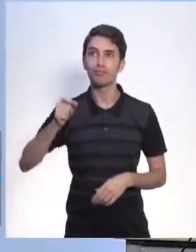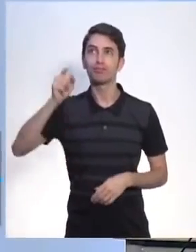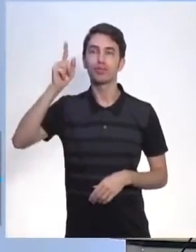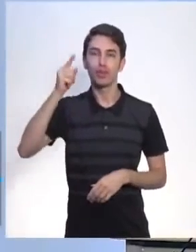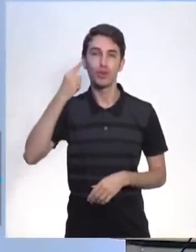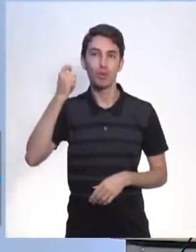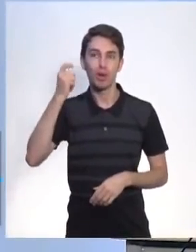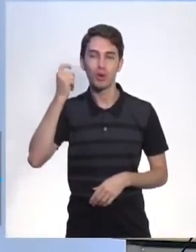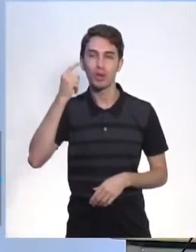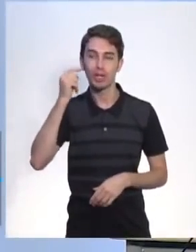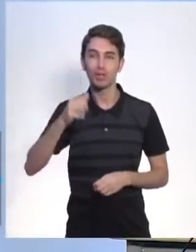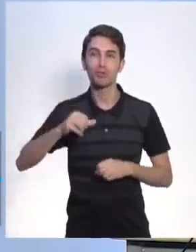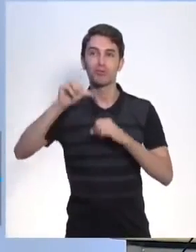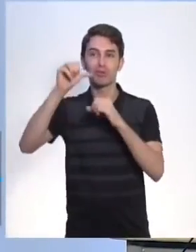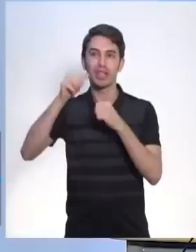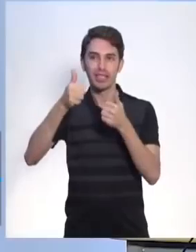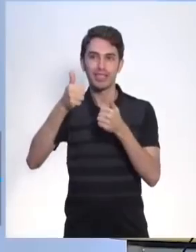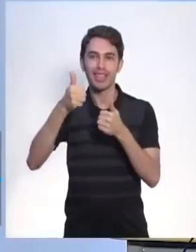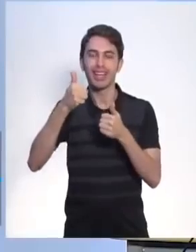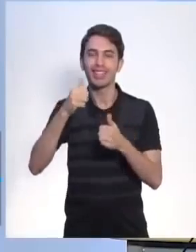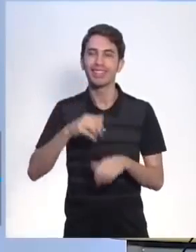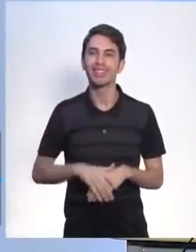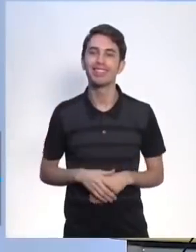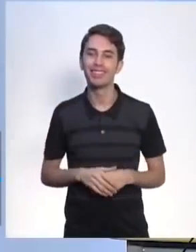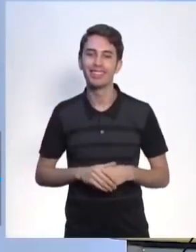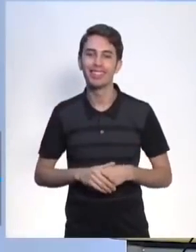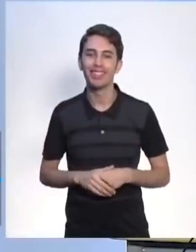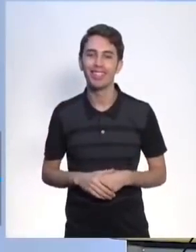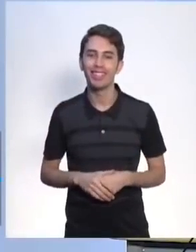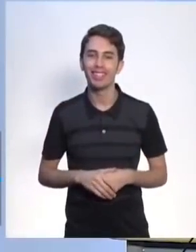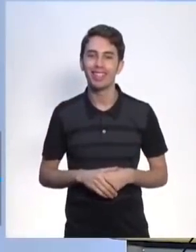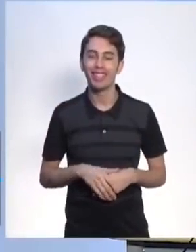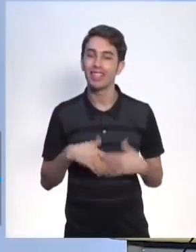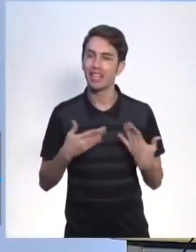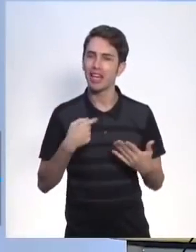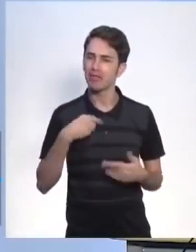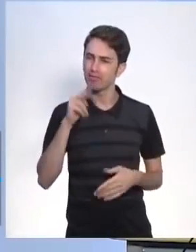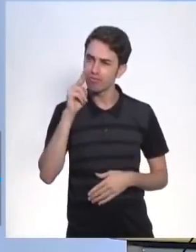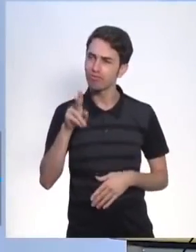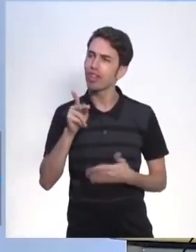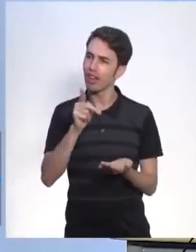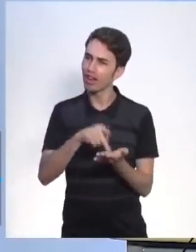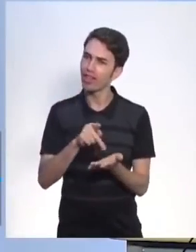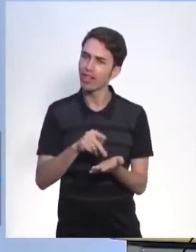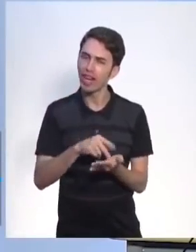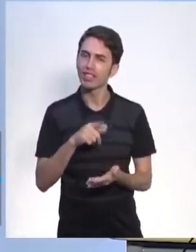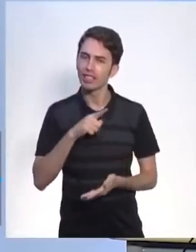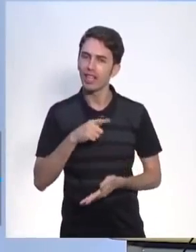aí, valeu, sonoplastia. Eu nunca tinha olhado por esse lado, mas sim. No